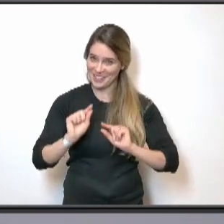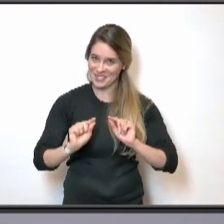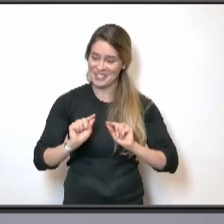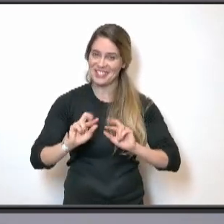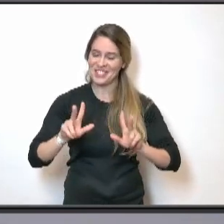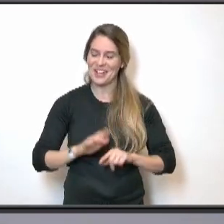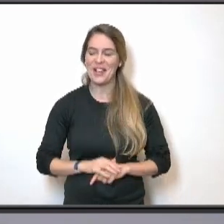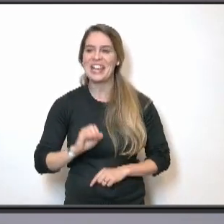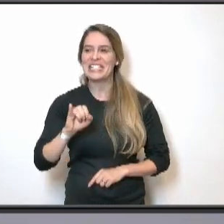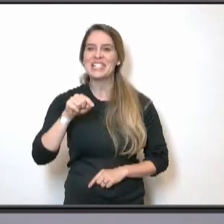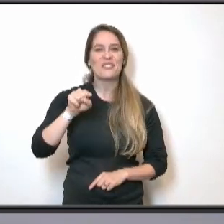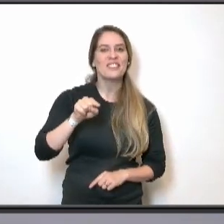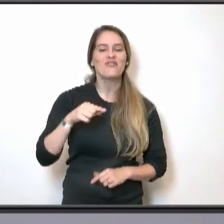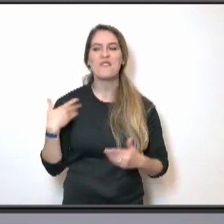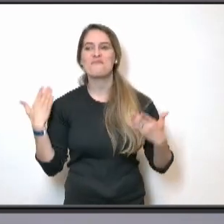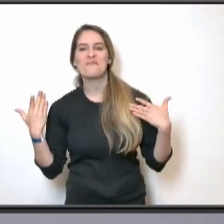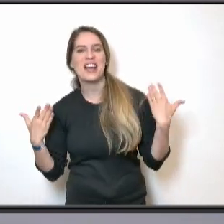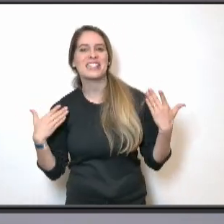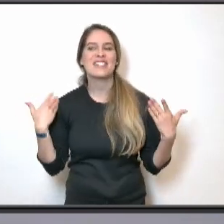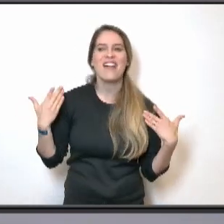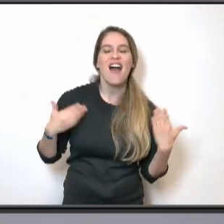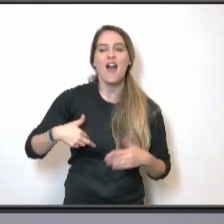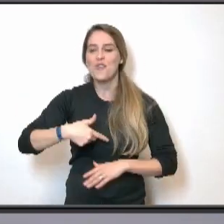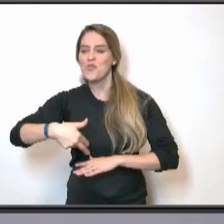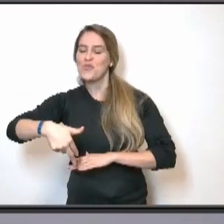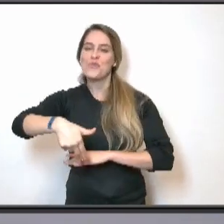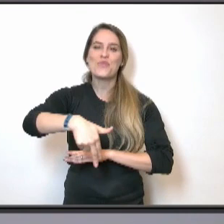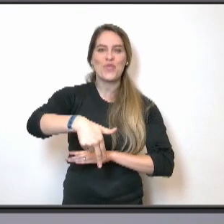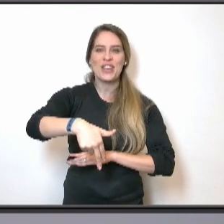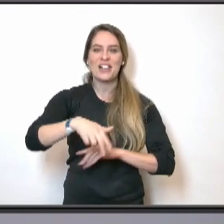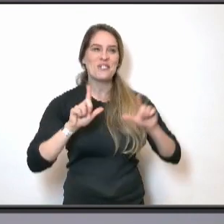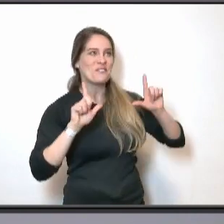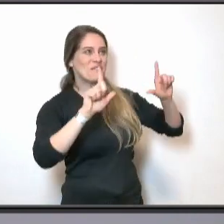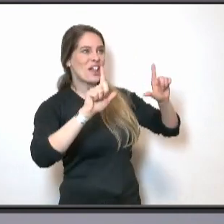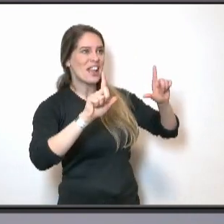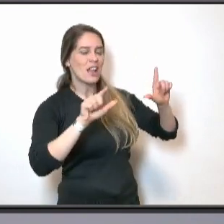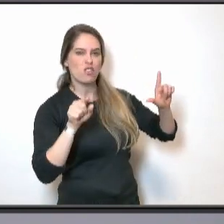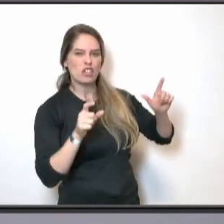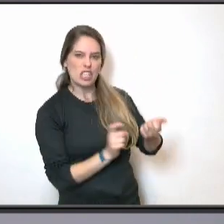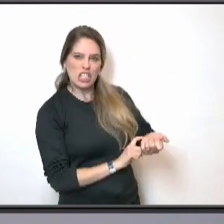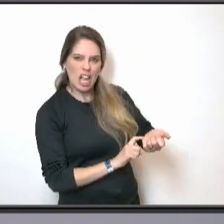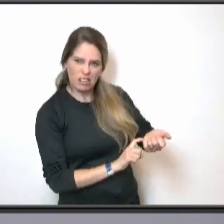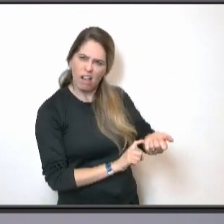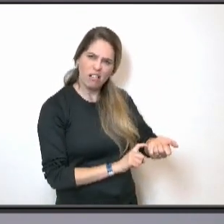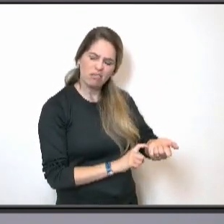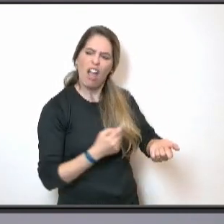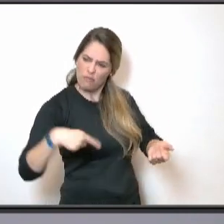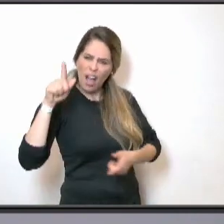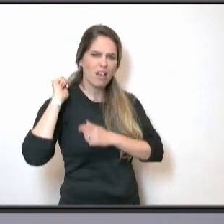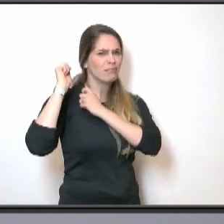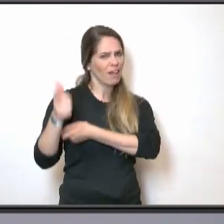alguma placa, principalmente caminhão, escrito assim, está nervoso? Alguém conhece o resto? Vai